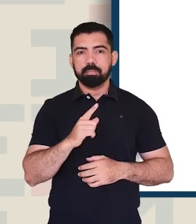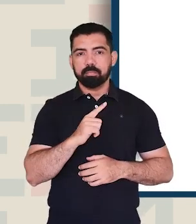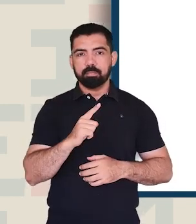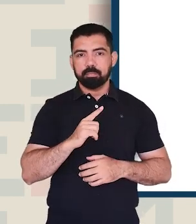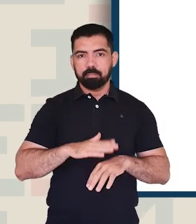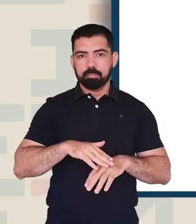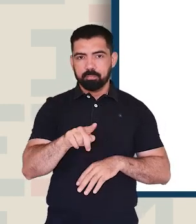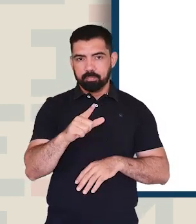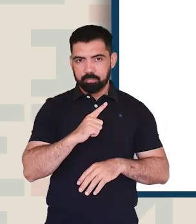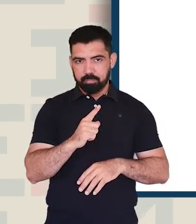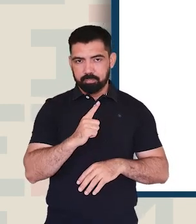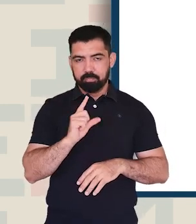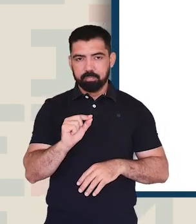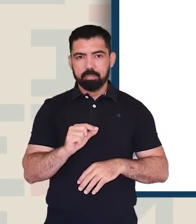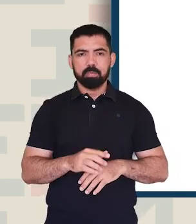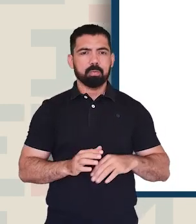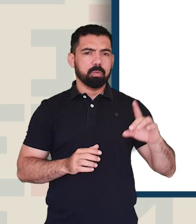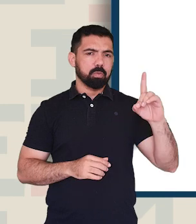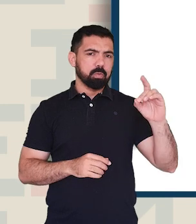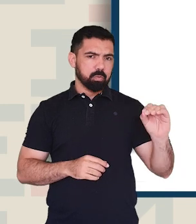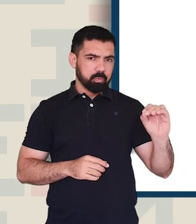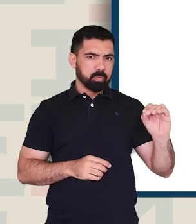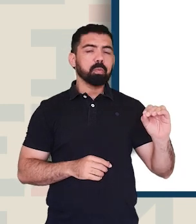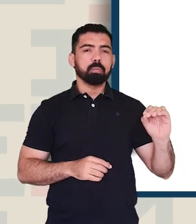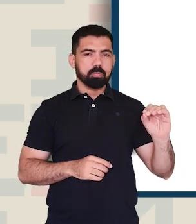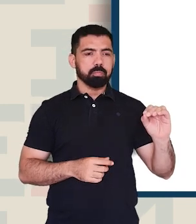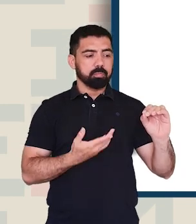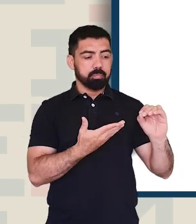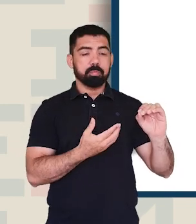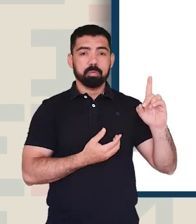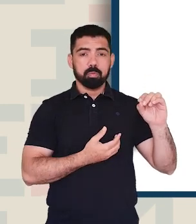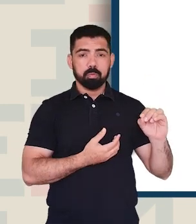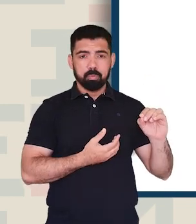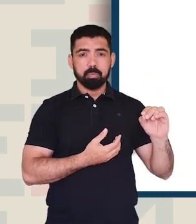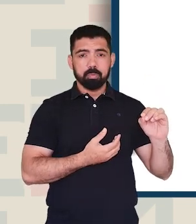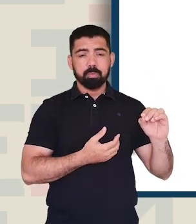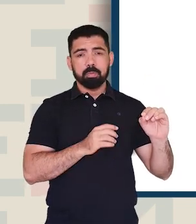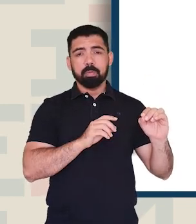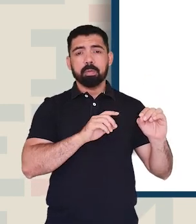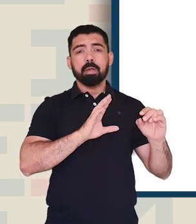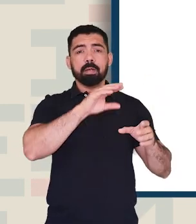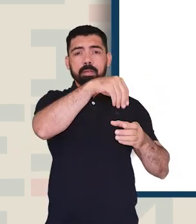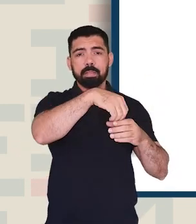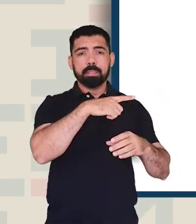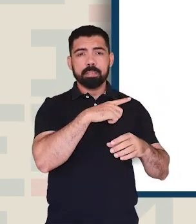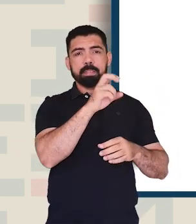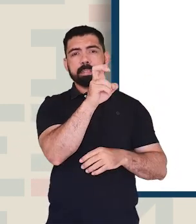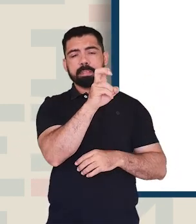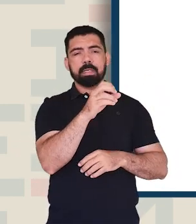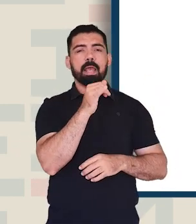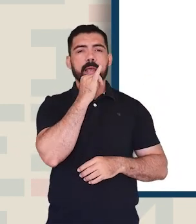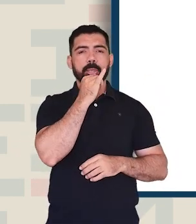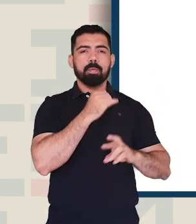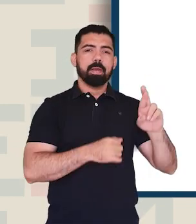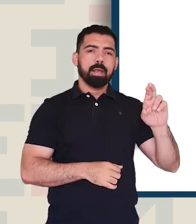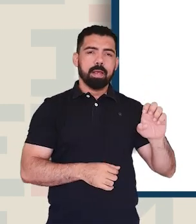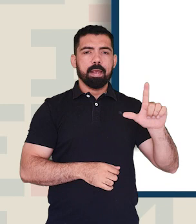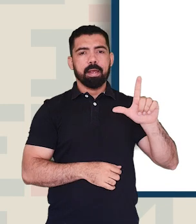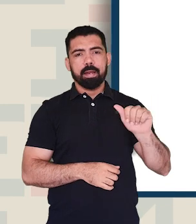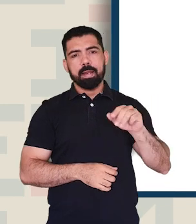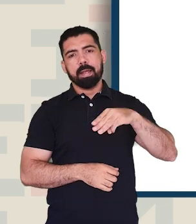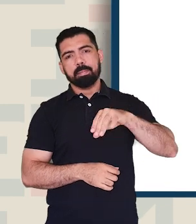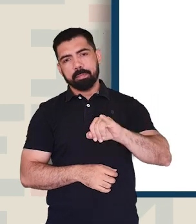você tem de dó, aí a gente está seguindo aí um ciclo de quintas, né? Dó, sol, ré, lá, mi, si,